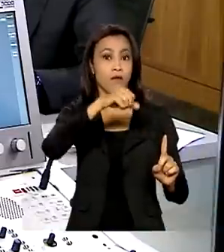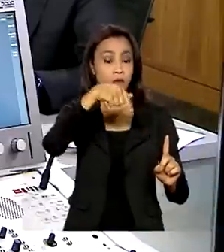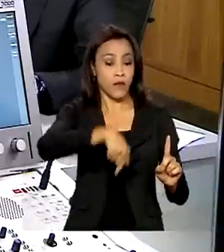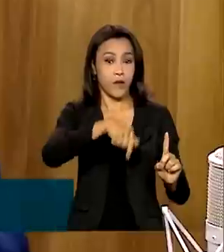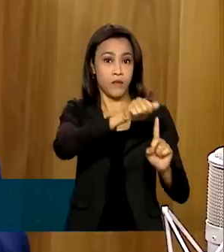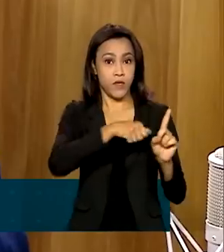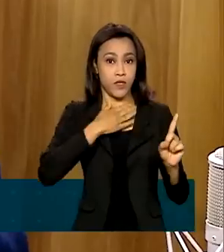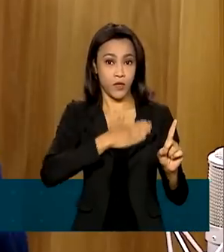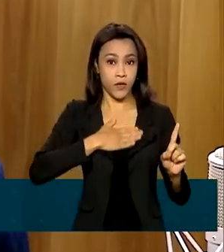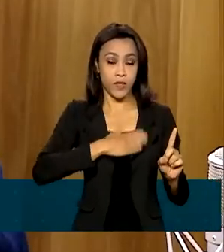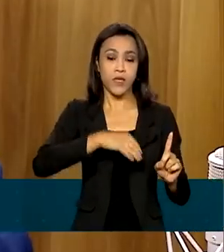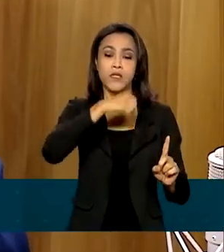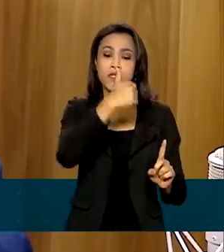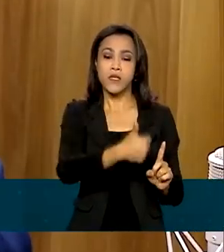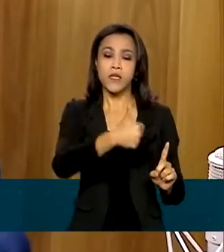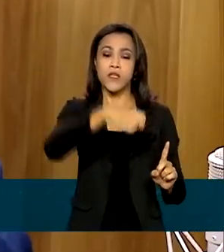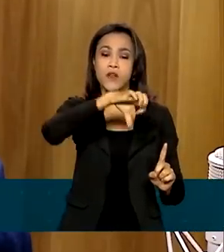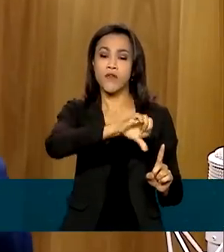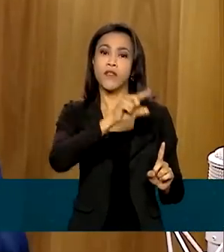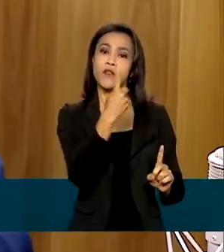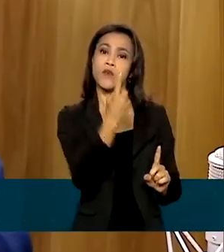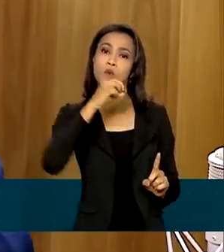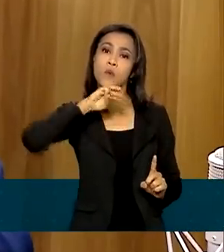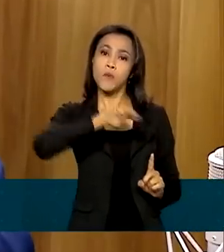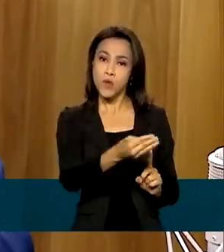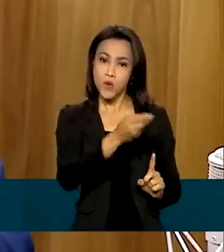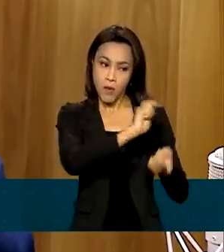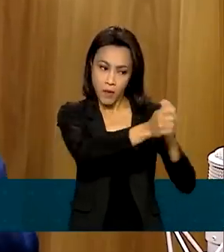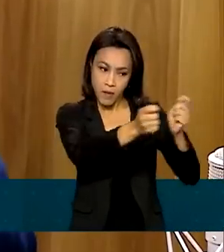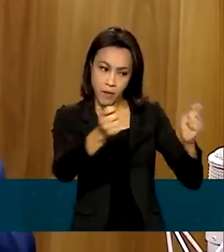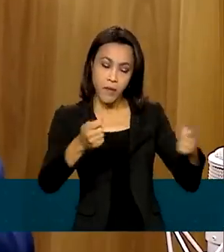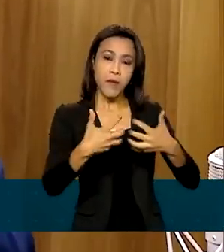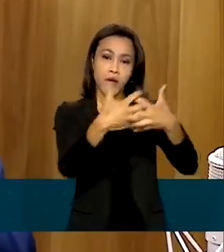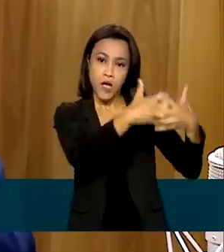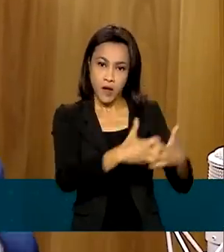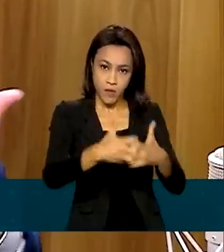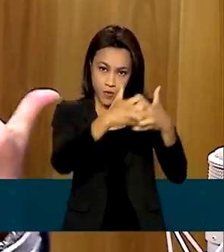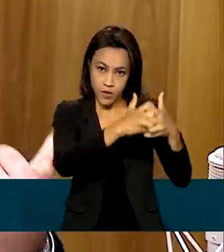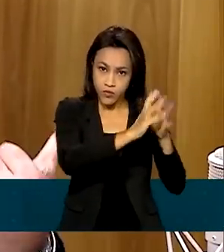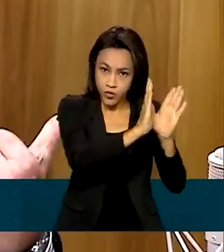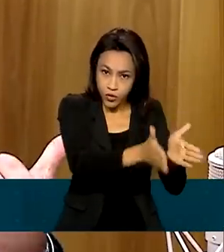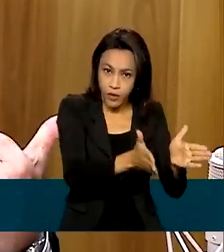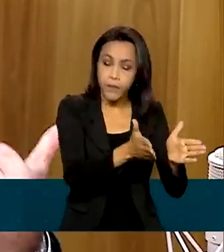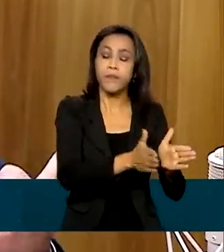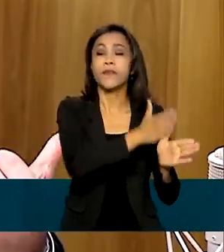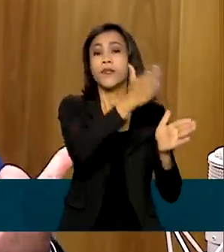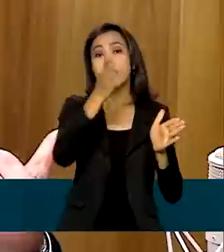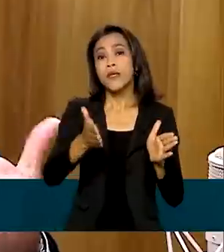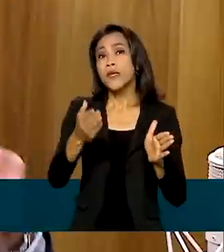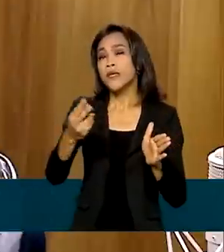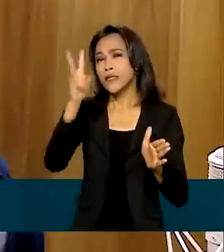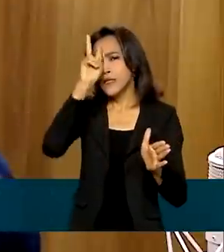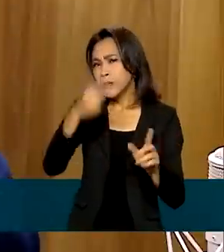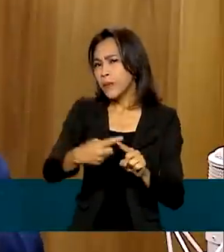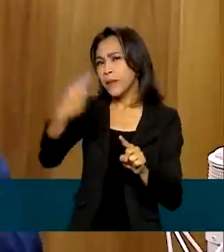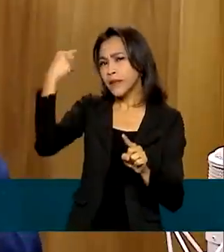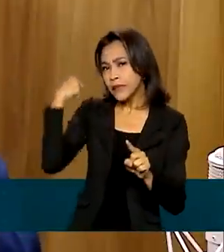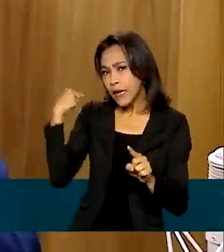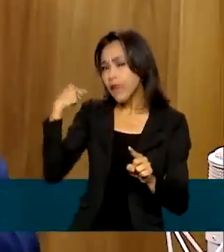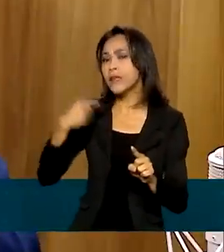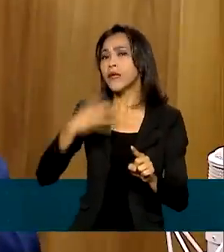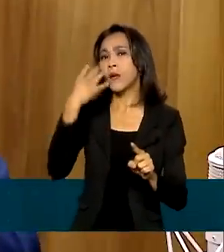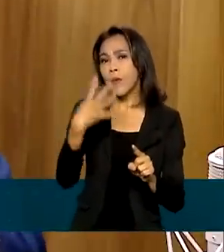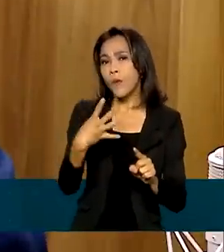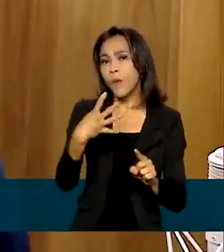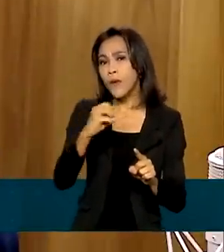pagamos 191.000 191 mil caminhoneiros e abrimos a possibilidade a partir de segunda-feira passada para que os